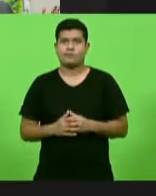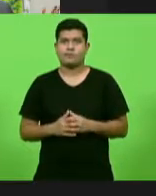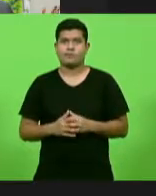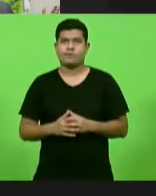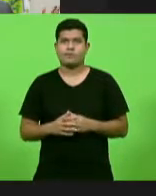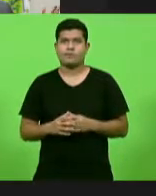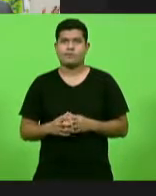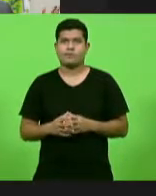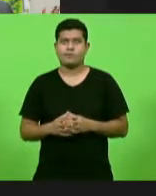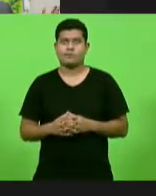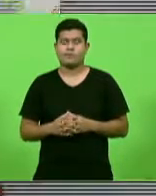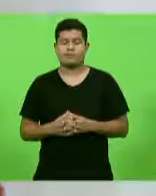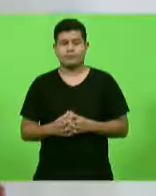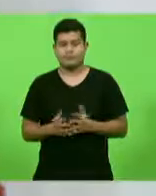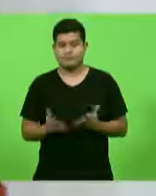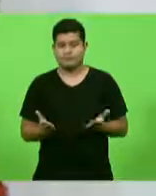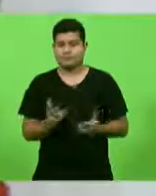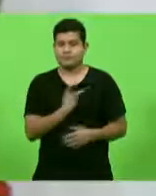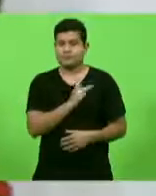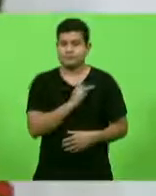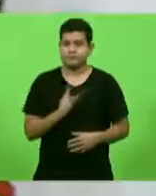Muito bem, senhor presidente.